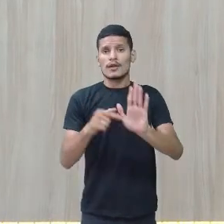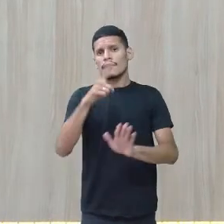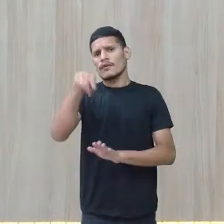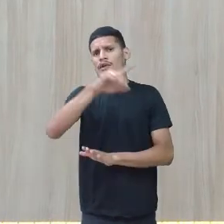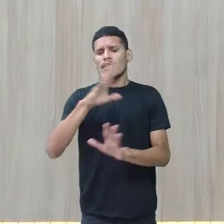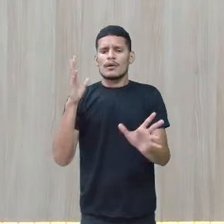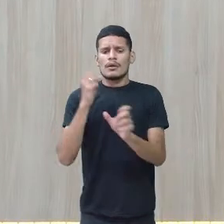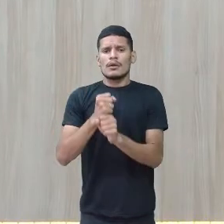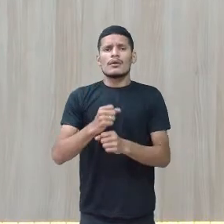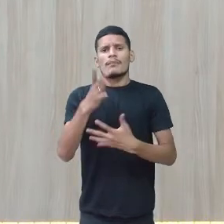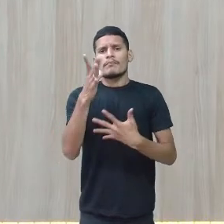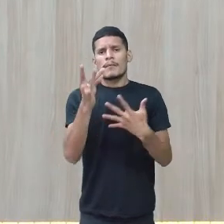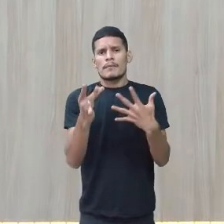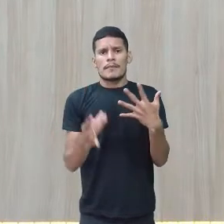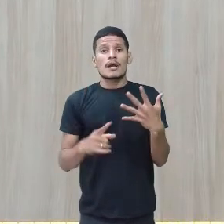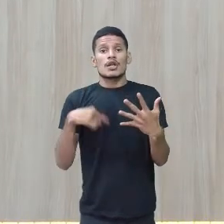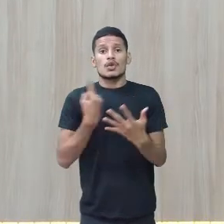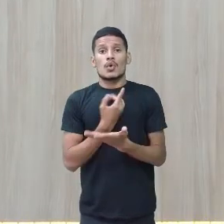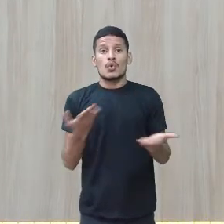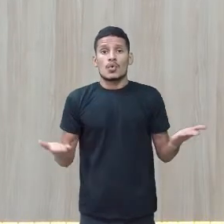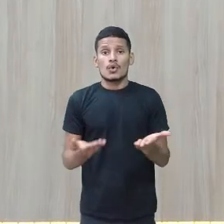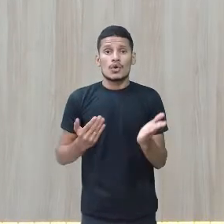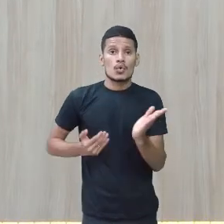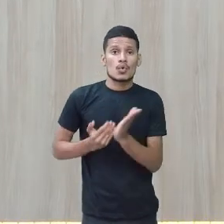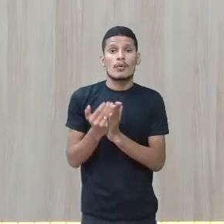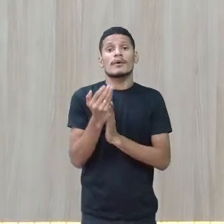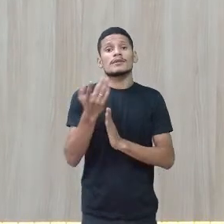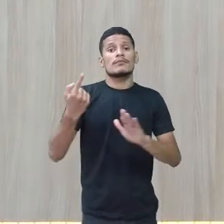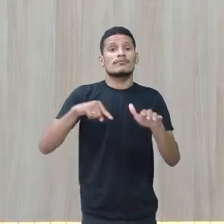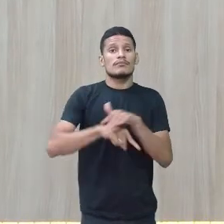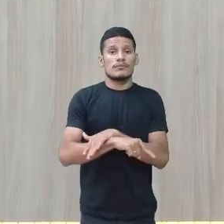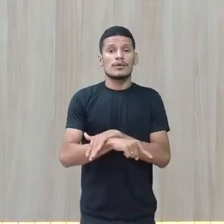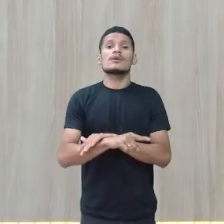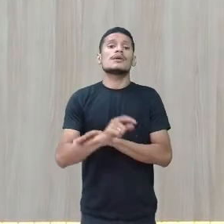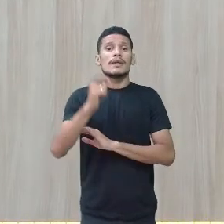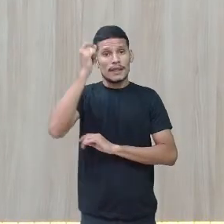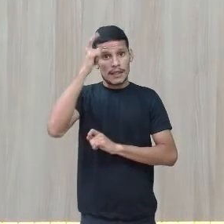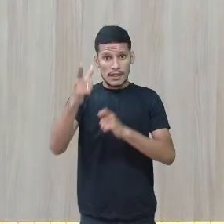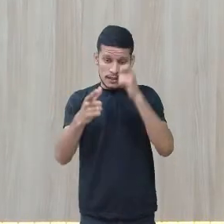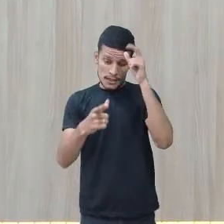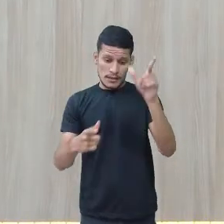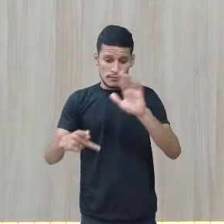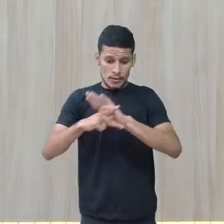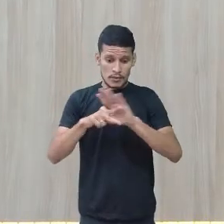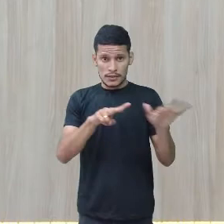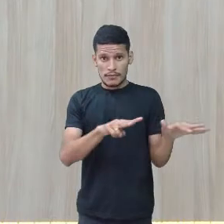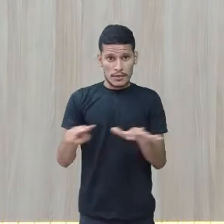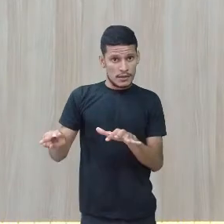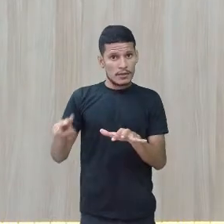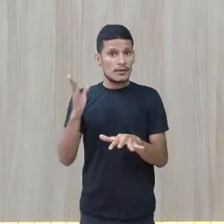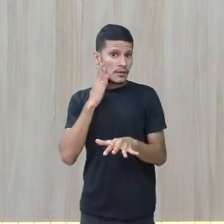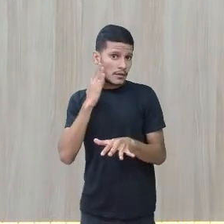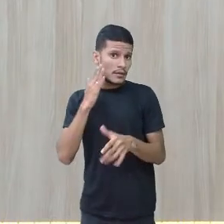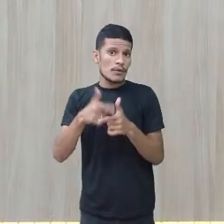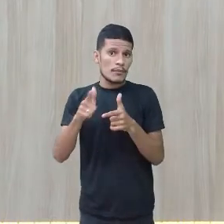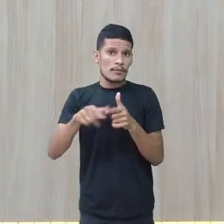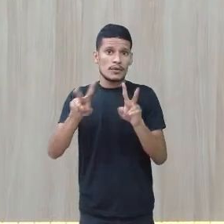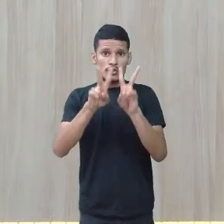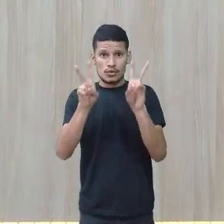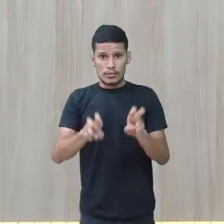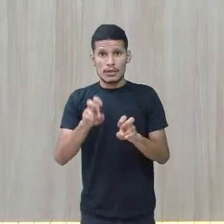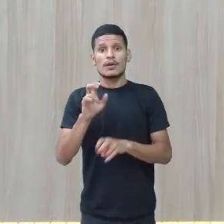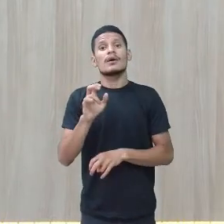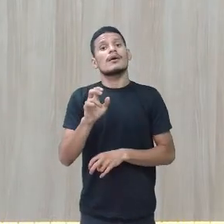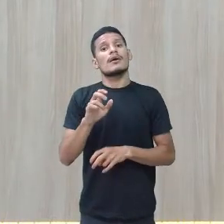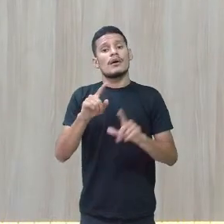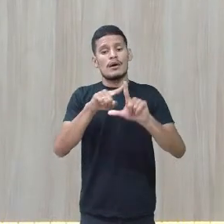bem detalhada e a gente hoje começar a aprofundar, né? A ideia dessa semana é aprofundar com problemas sobre ângulos. Eu vou dar